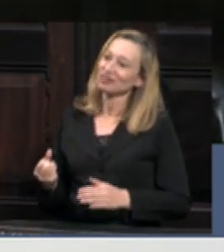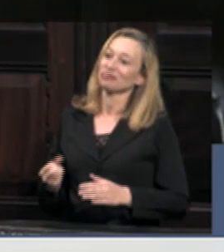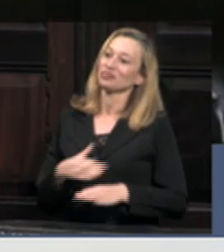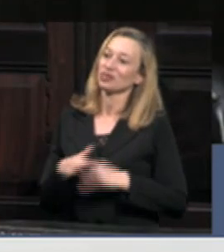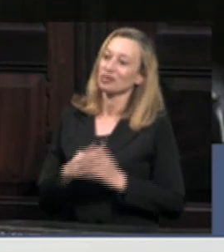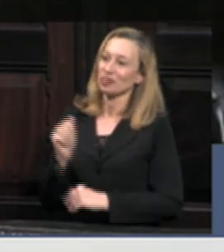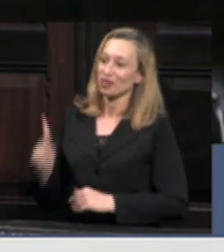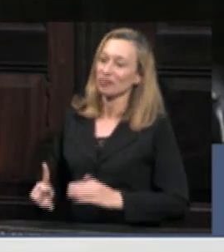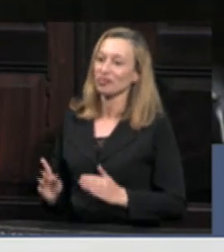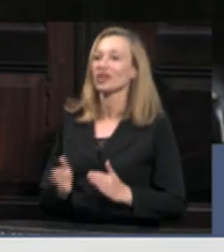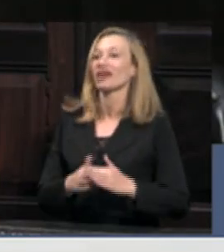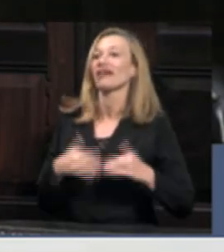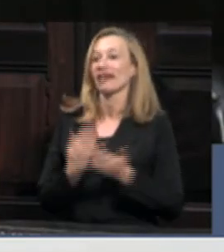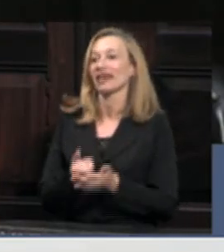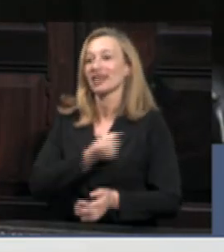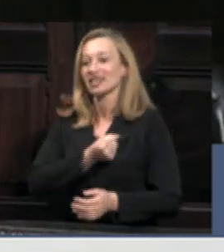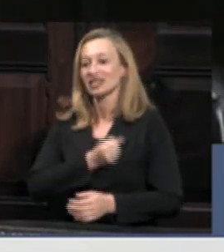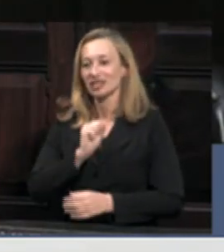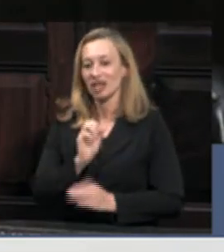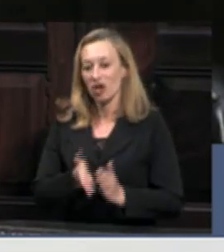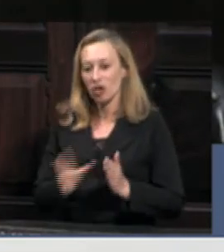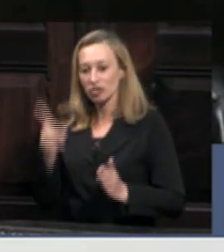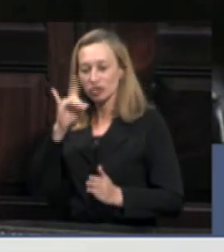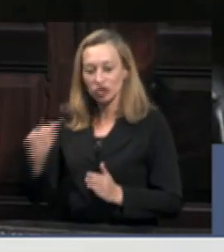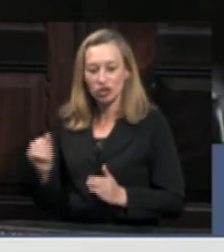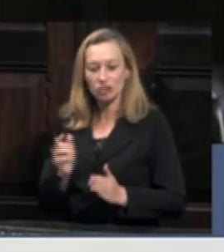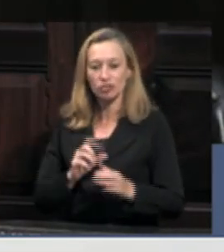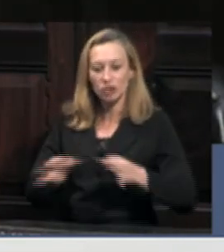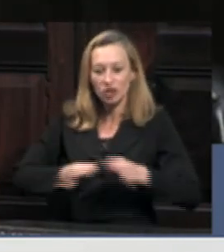nesse estão aprovados. Requer inclusão na ordem do dia do projeto de lei